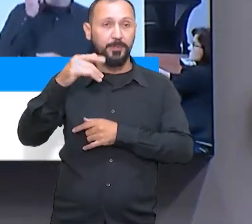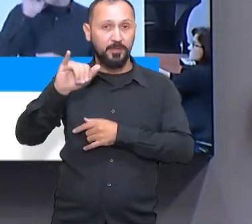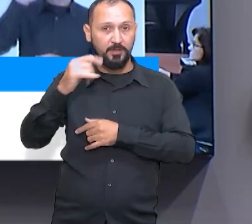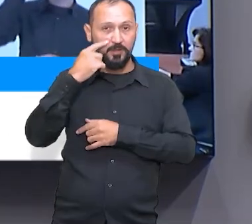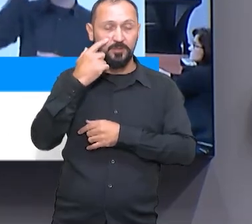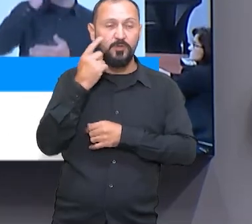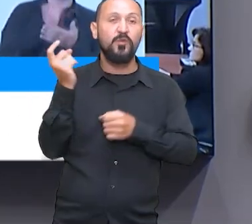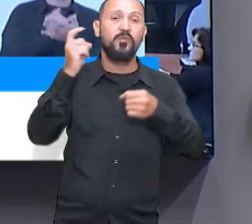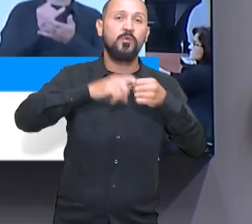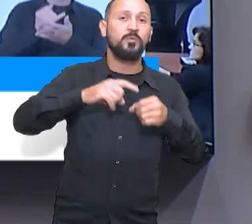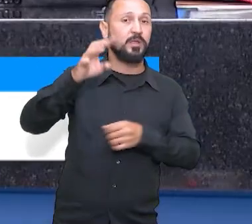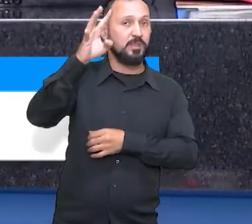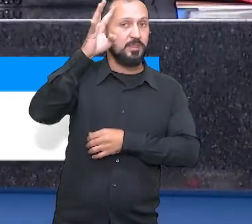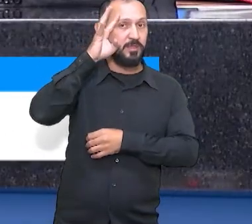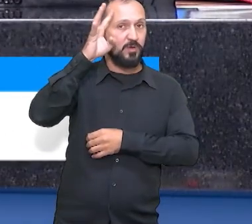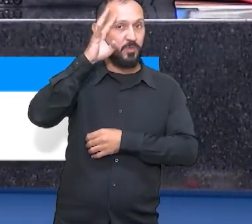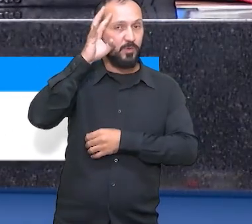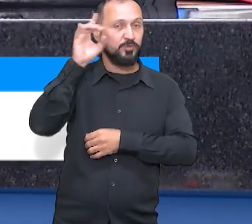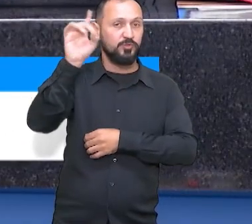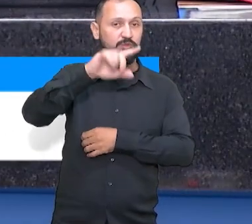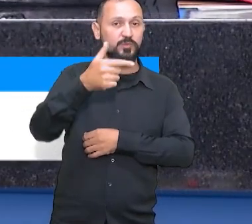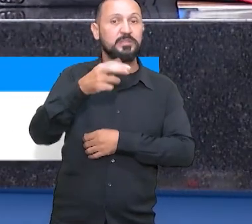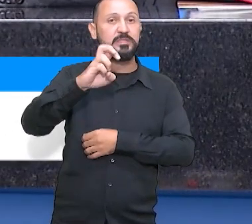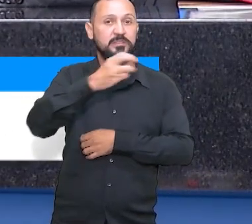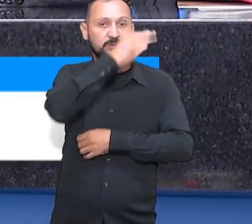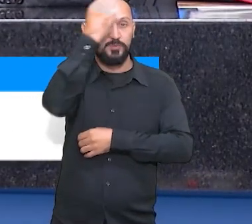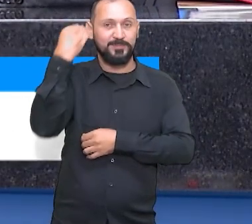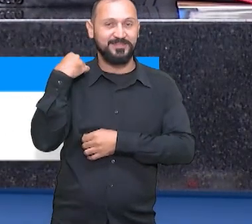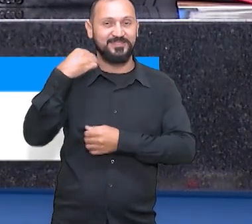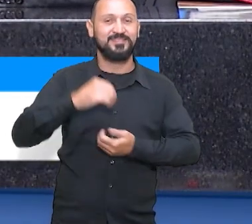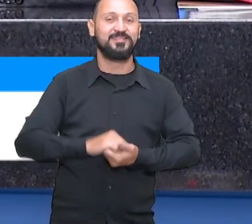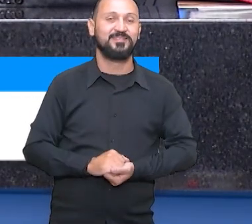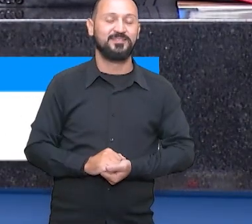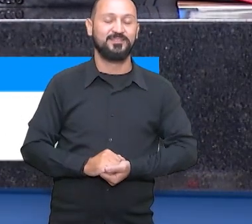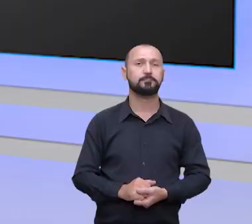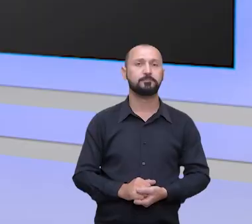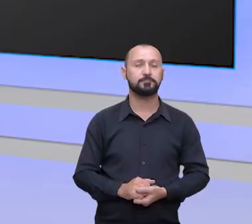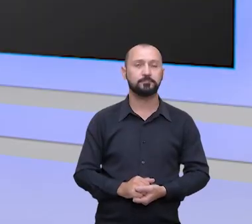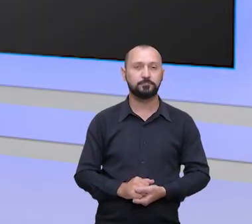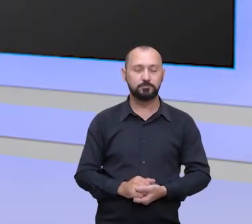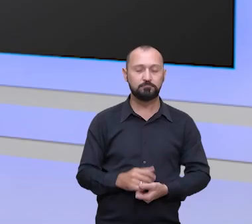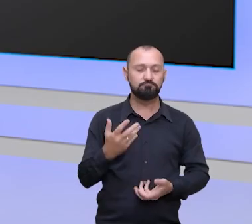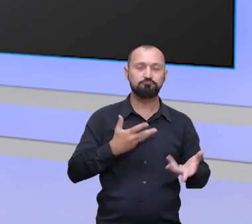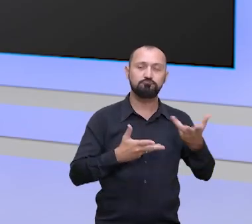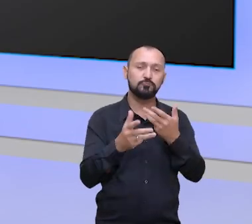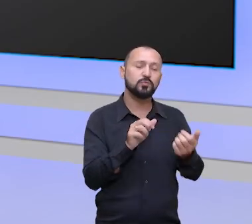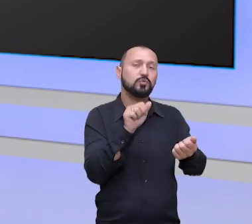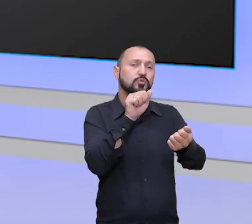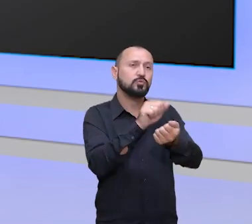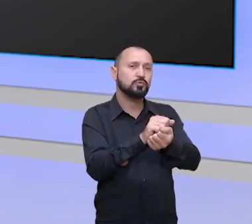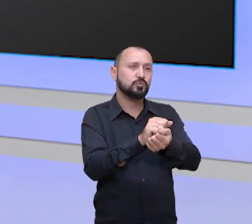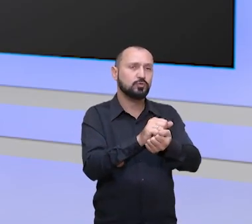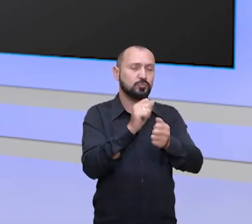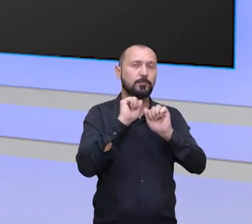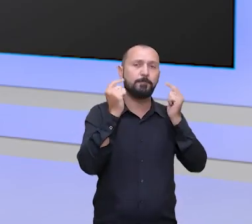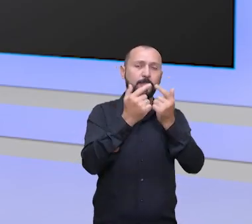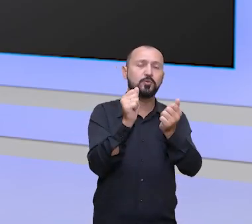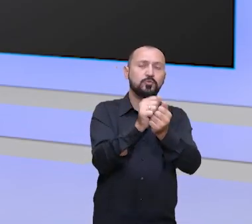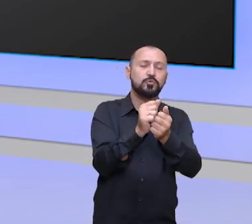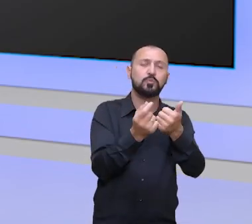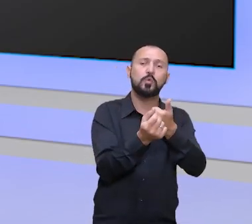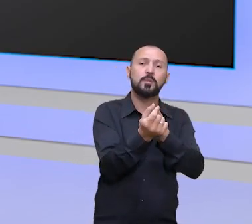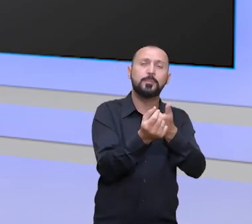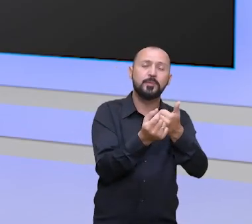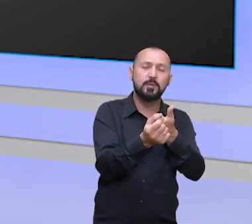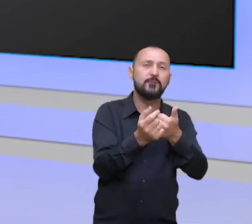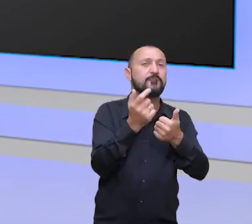sessão na próxima quarta-feira, 25 de maio. A articulação da Alemes, junto ao Tribunal de